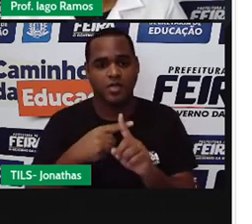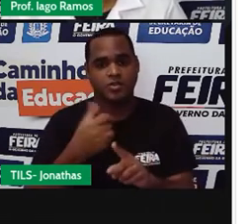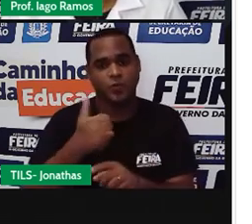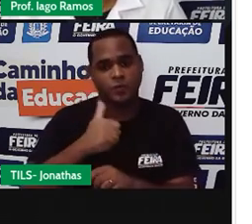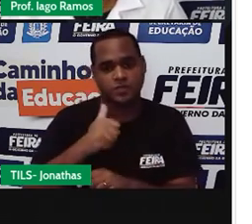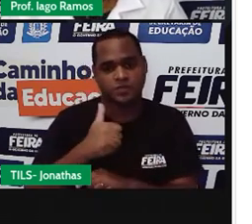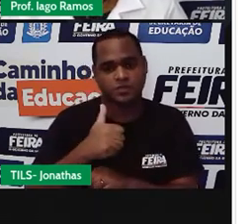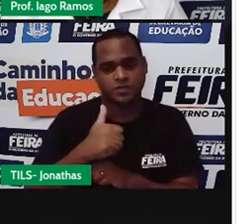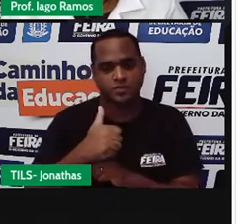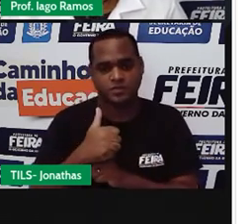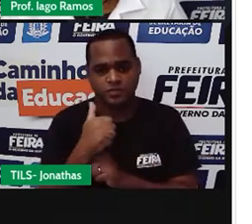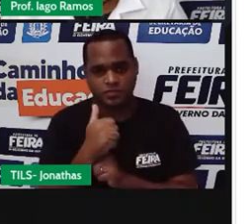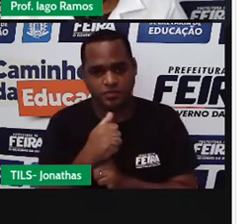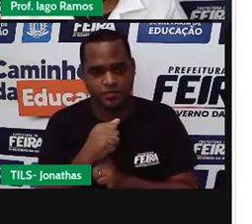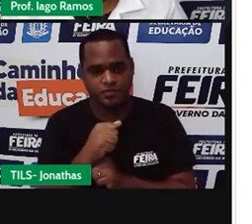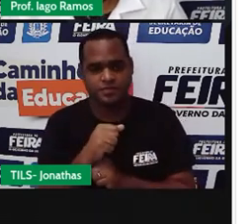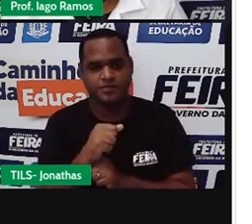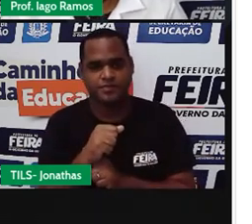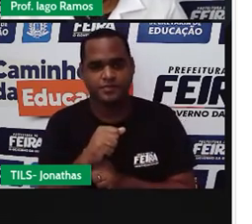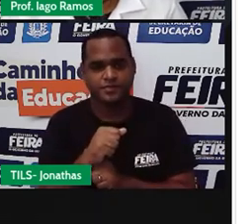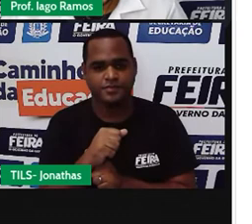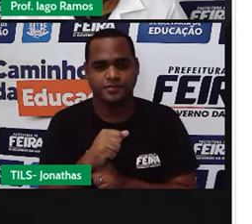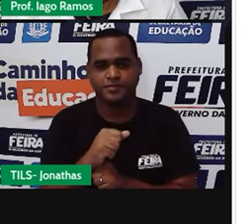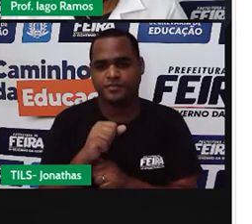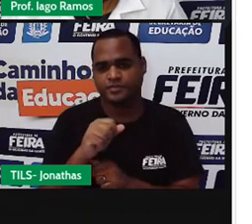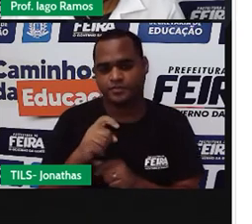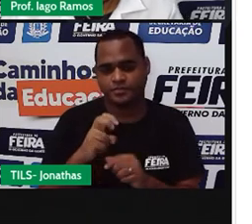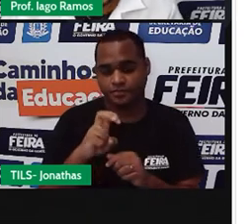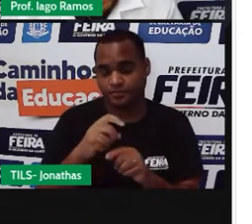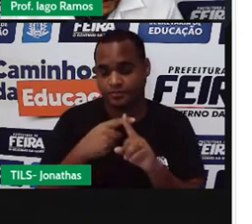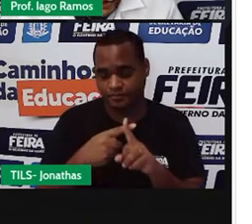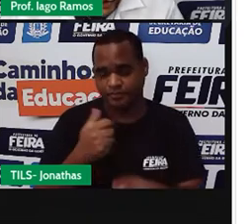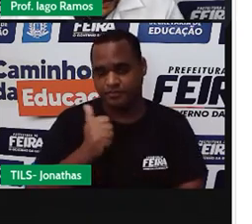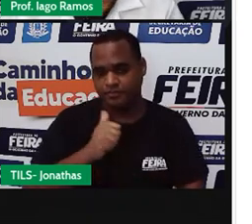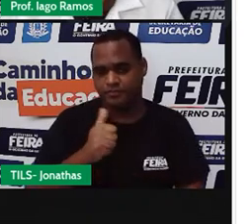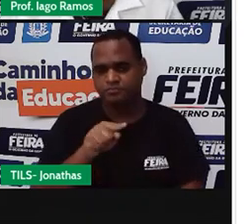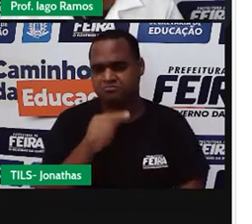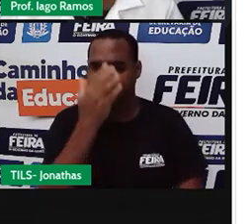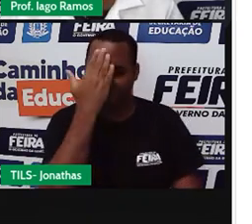cinco mais 11 é claro e você sabe